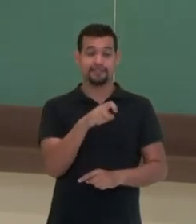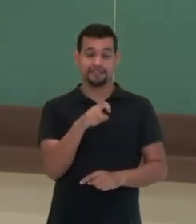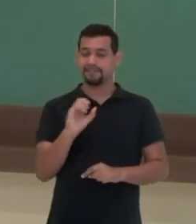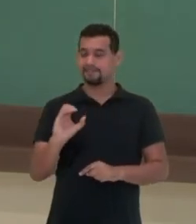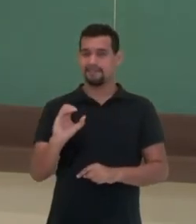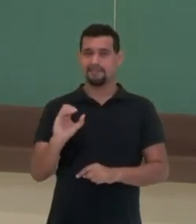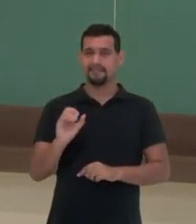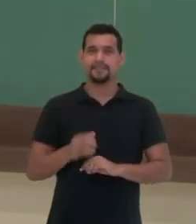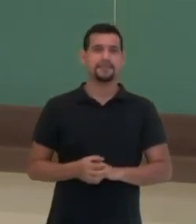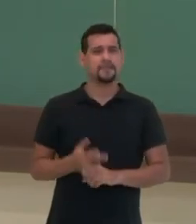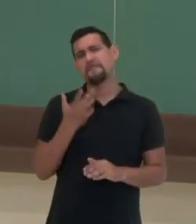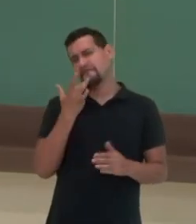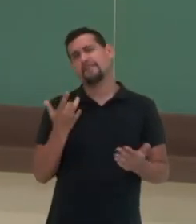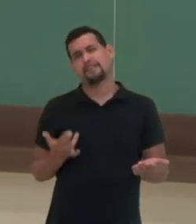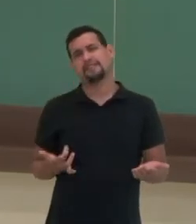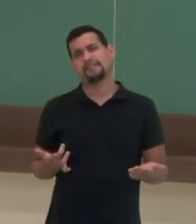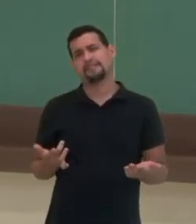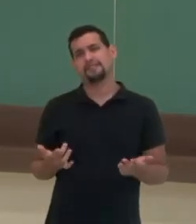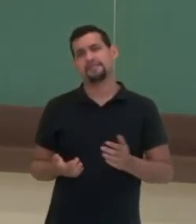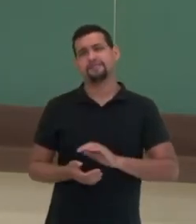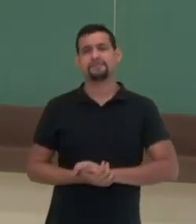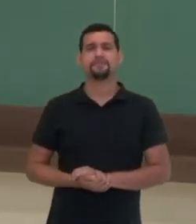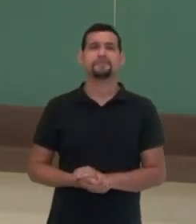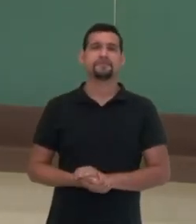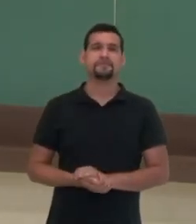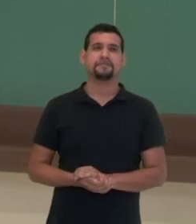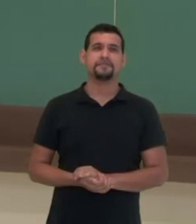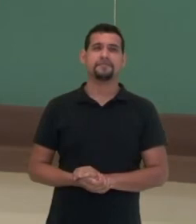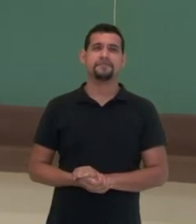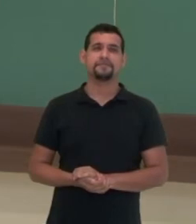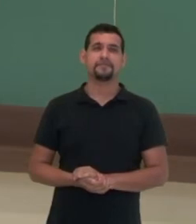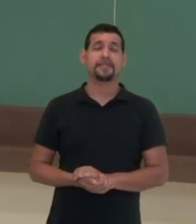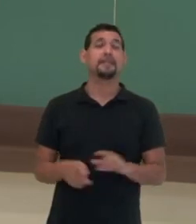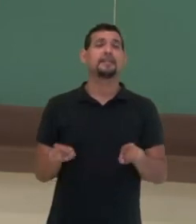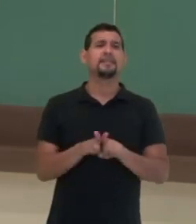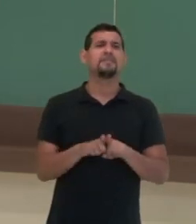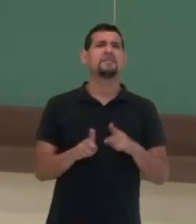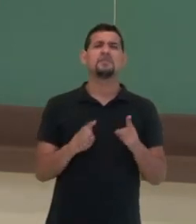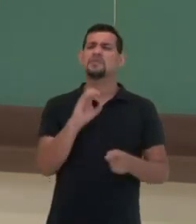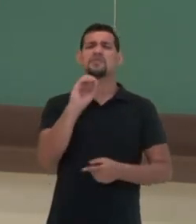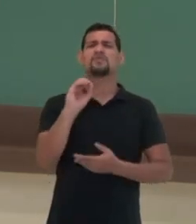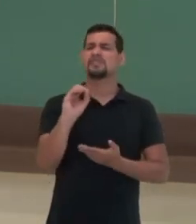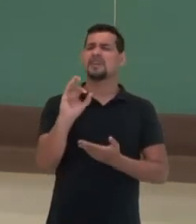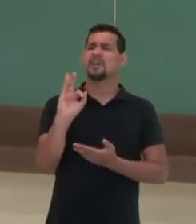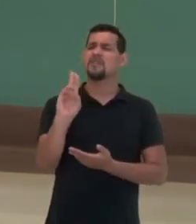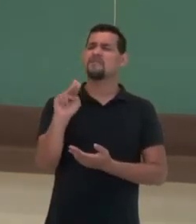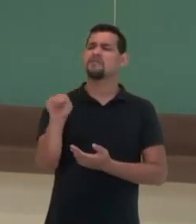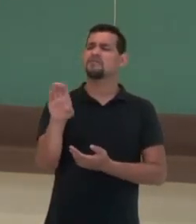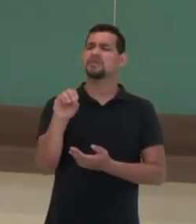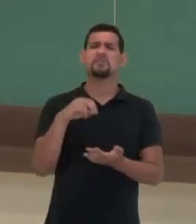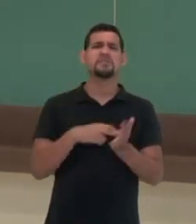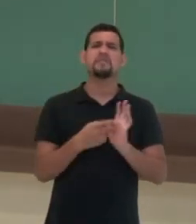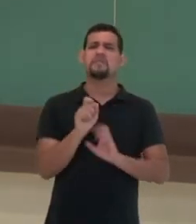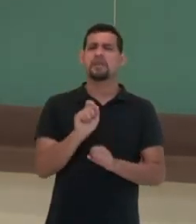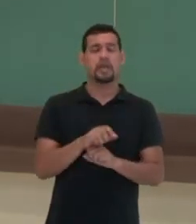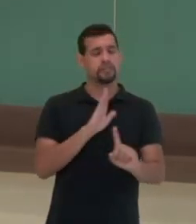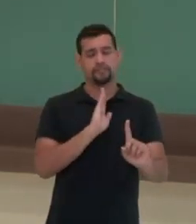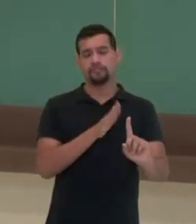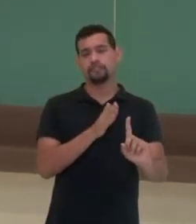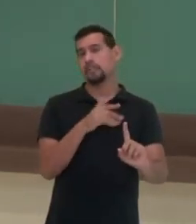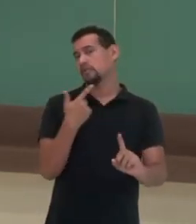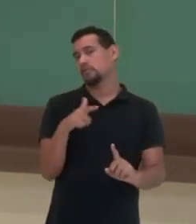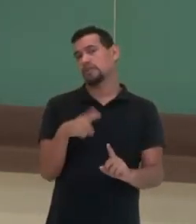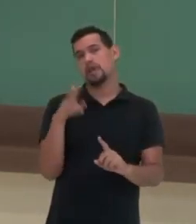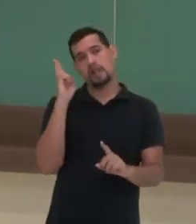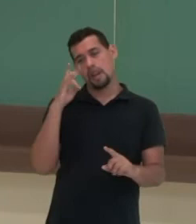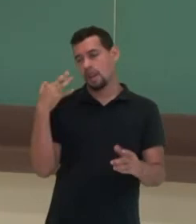100. Fácil assim, tá bom? E os zeros da função? Bom, os zeros da função é direto, né? Não tem nenhuma